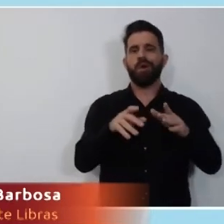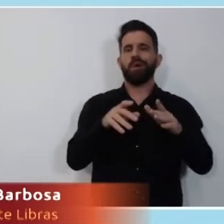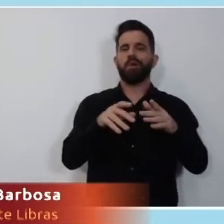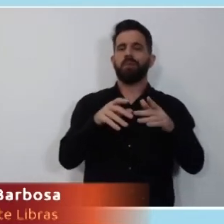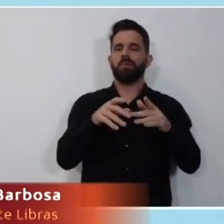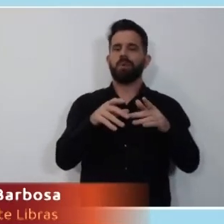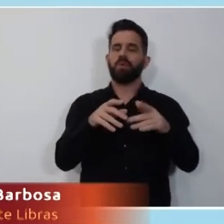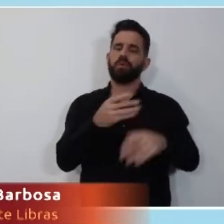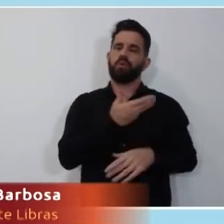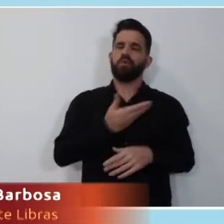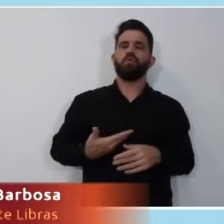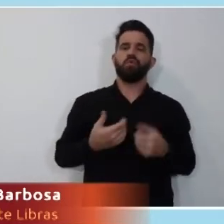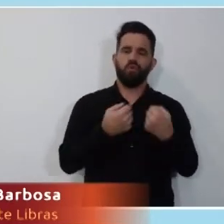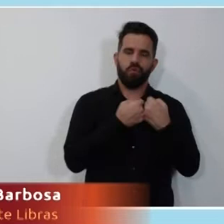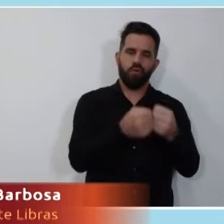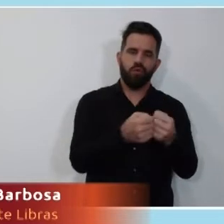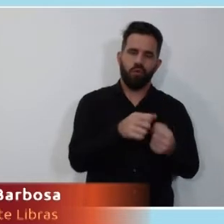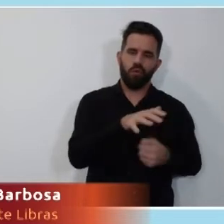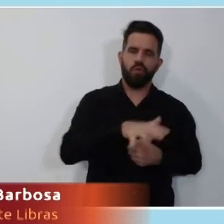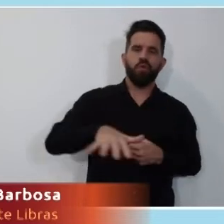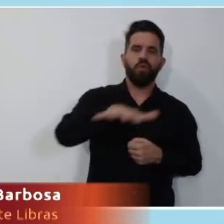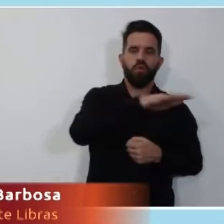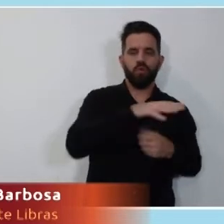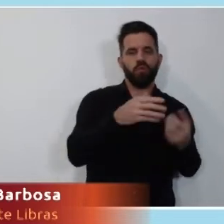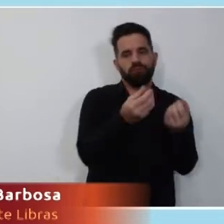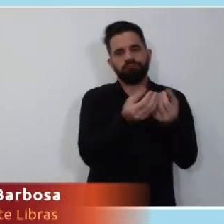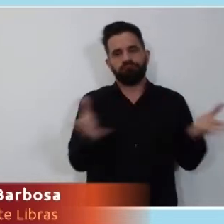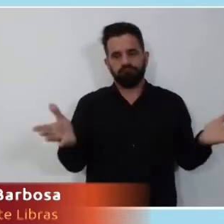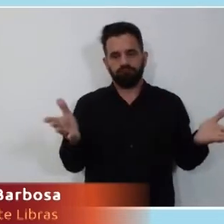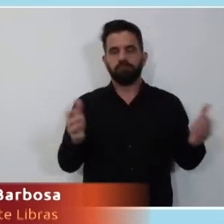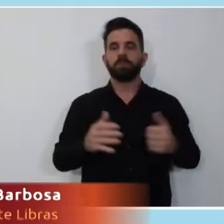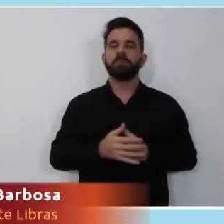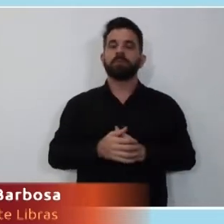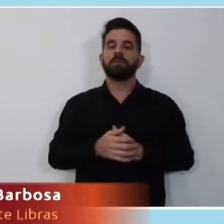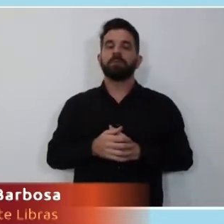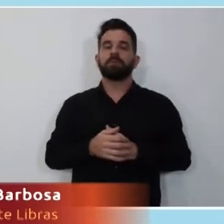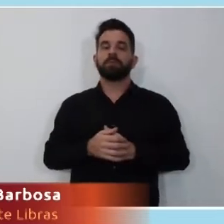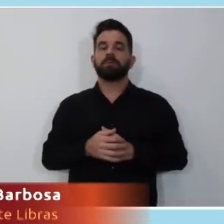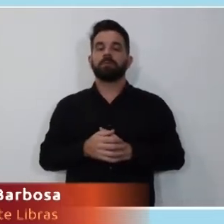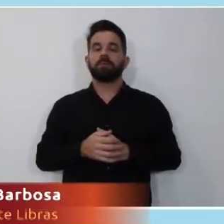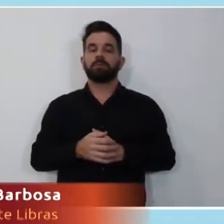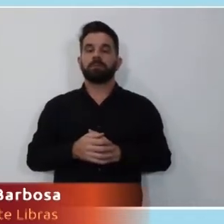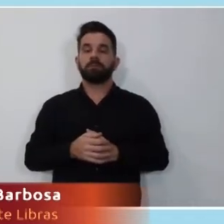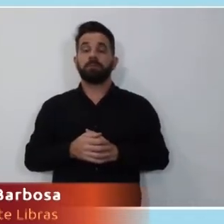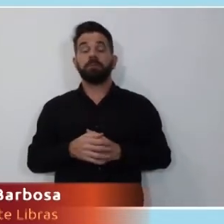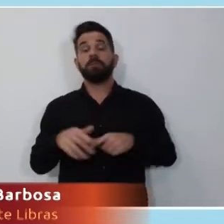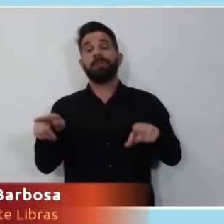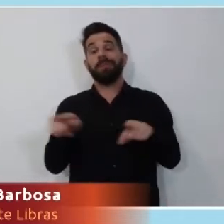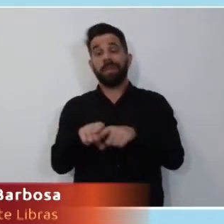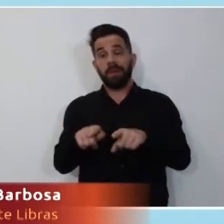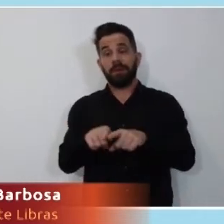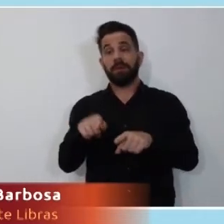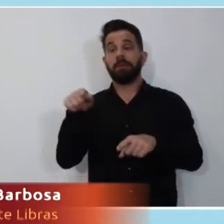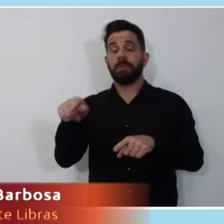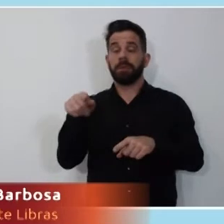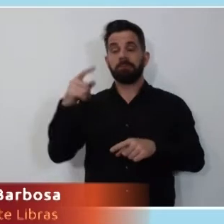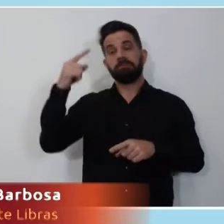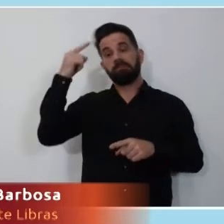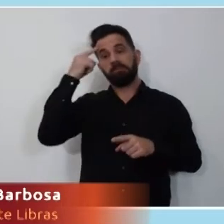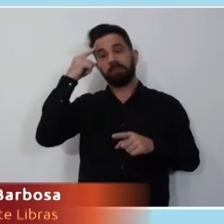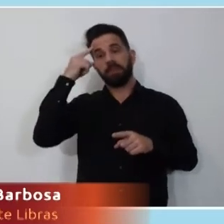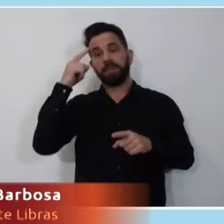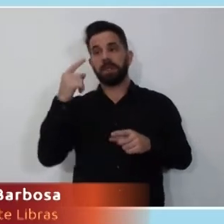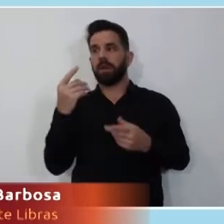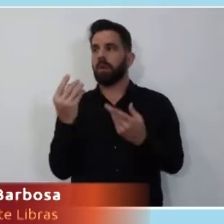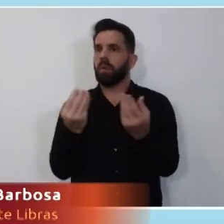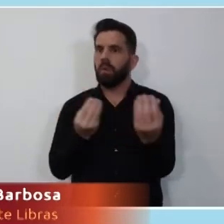falência, né? Porque se você vai ter linhas que não conseguem receber a receita da operação que eles têm que realizar, então você tem que pensar em medidas